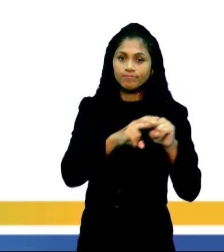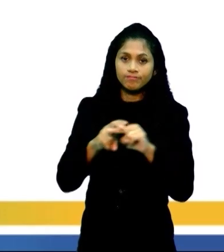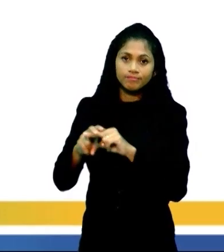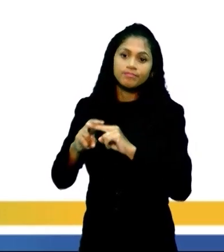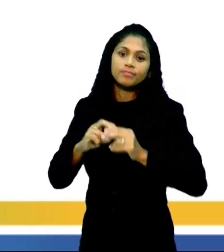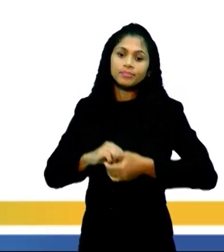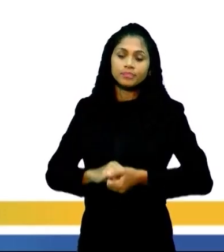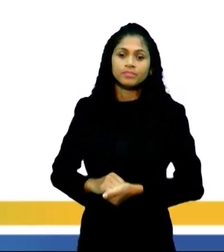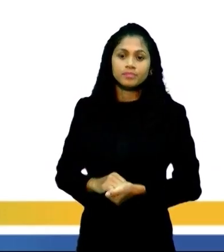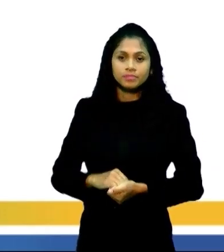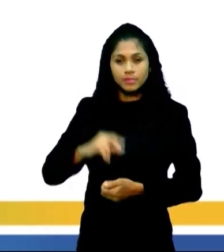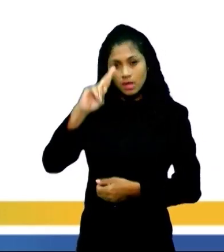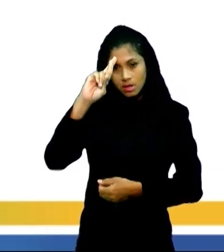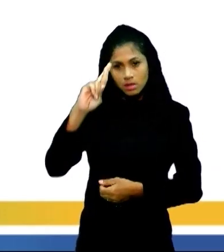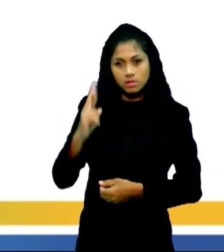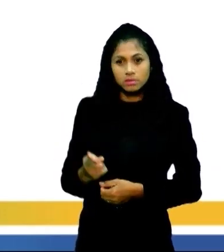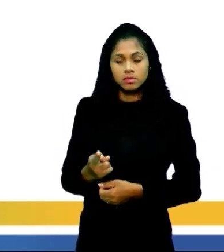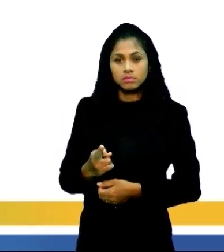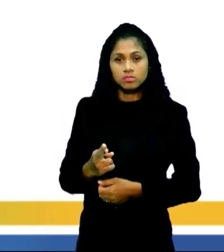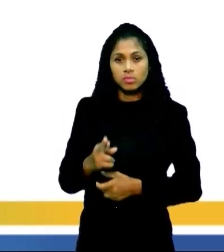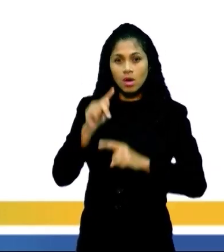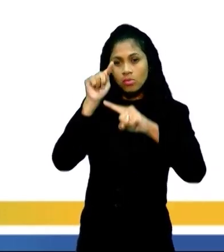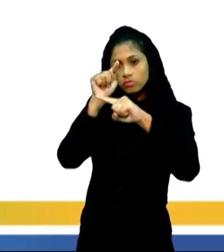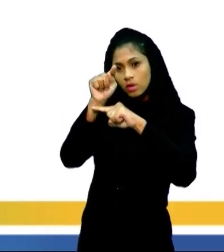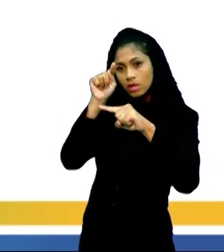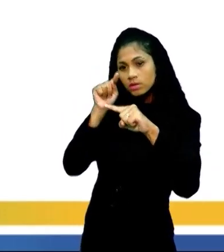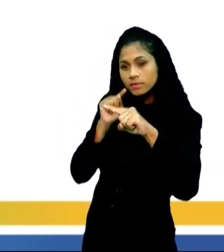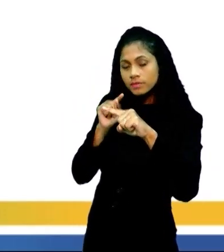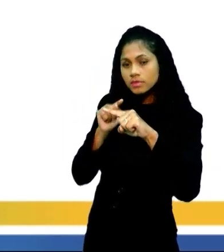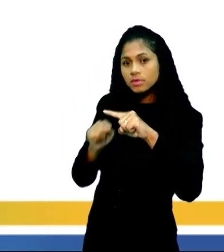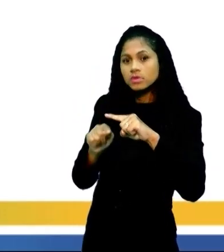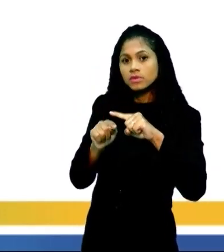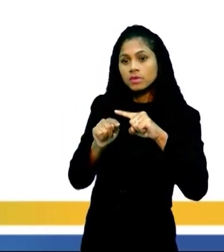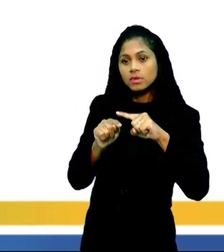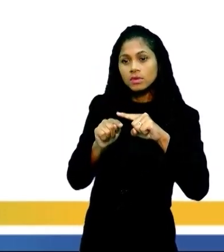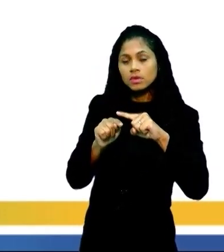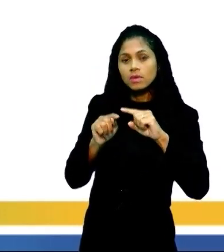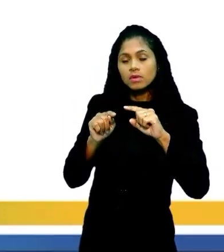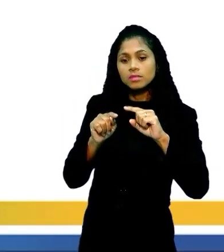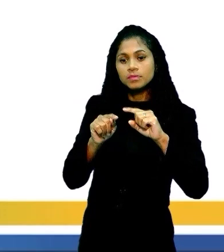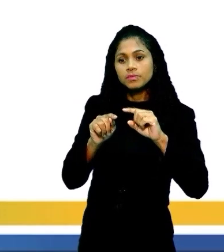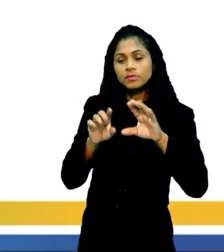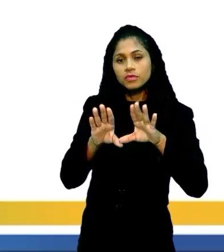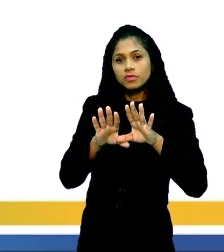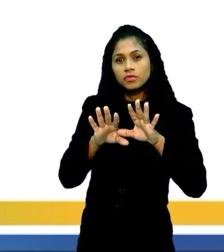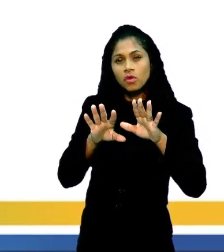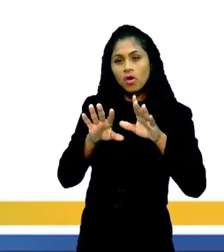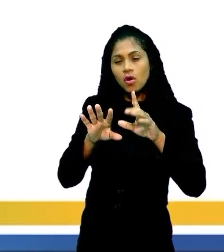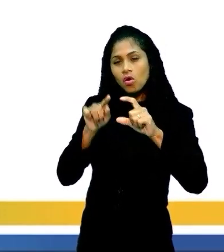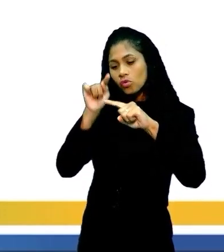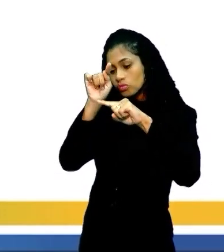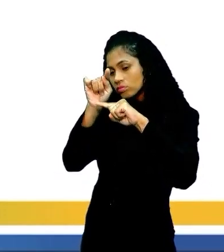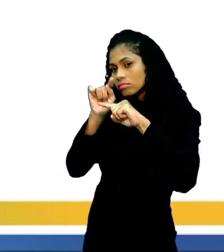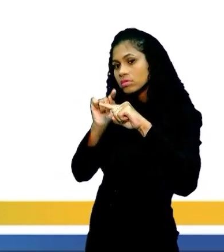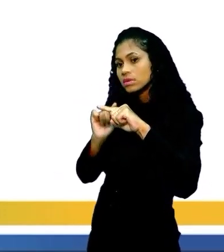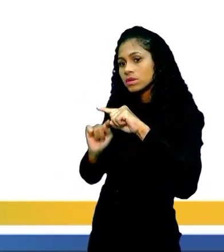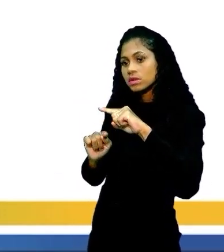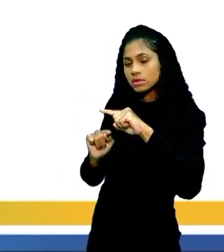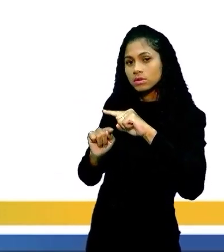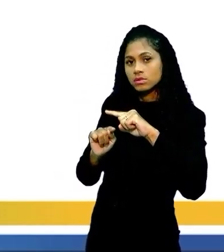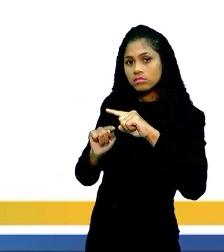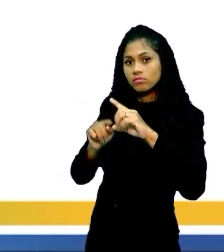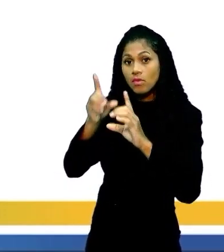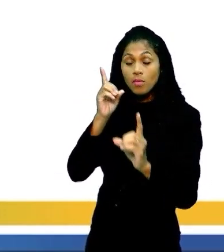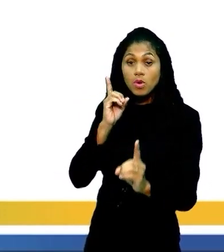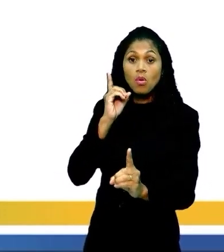A razão é uma divisão na forma de uma fração e estamos em busca da